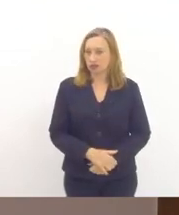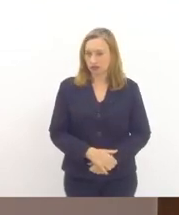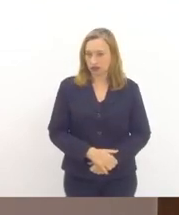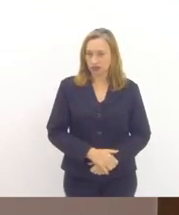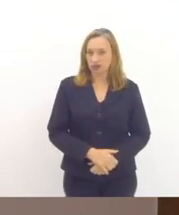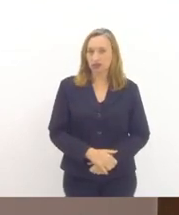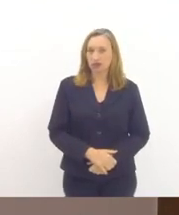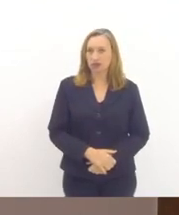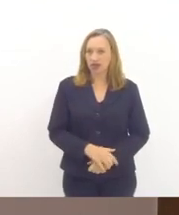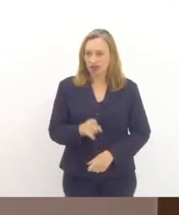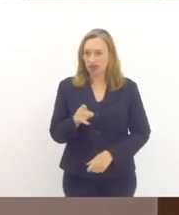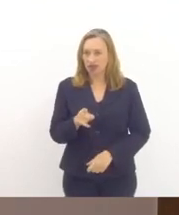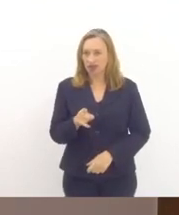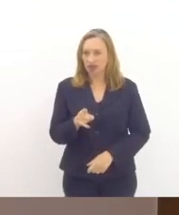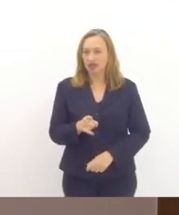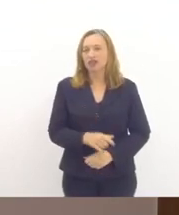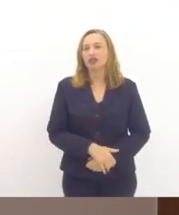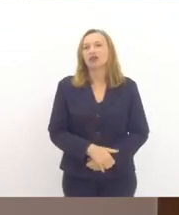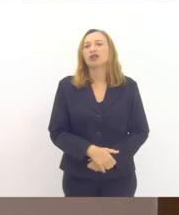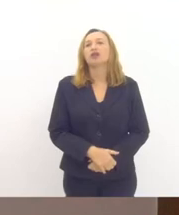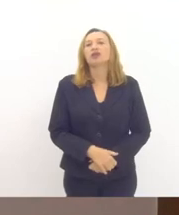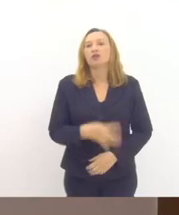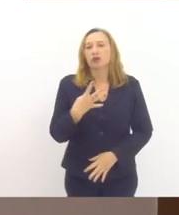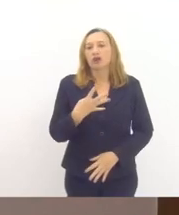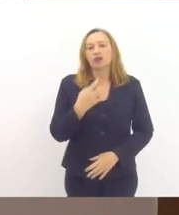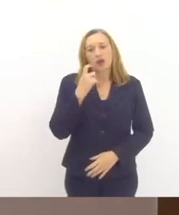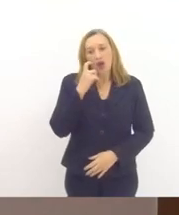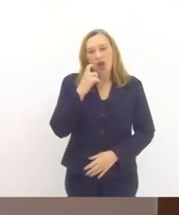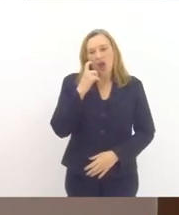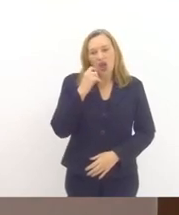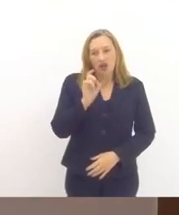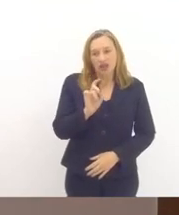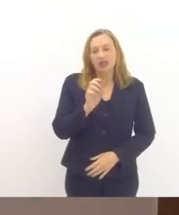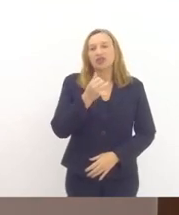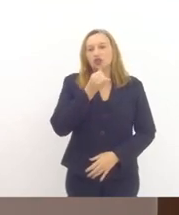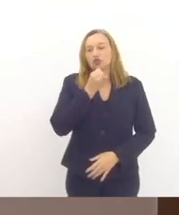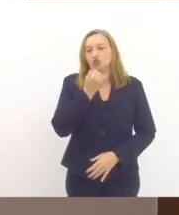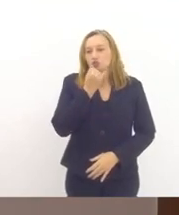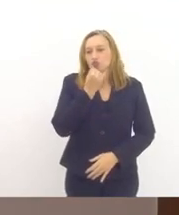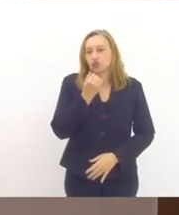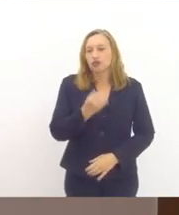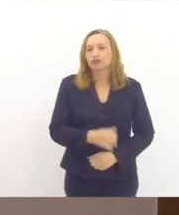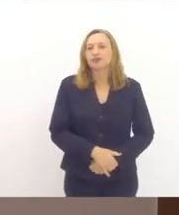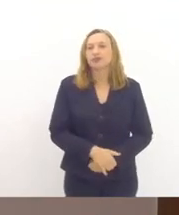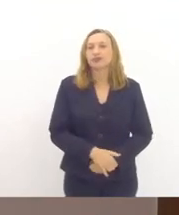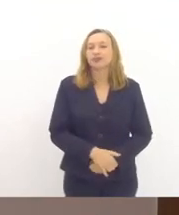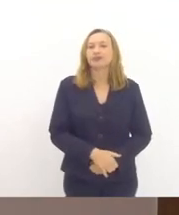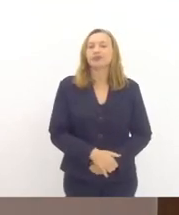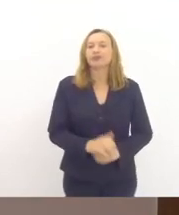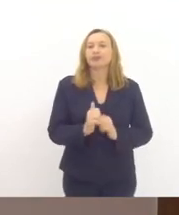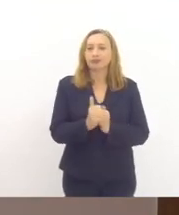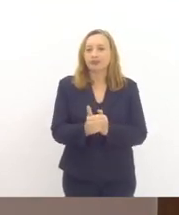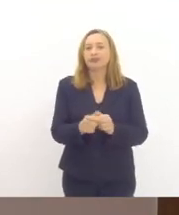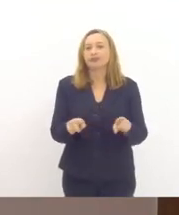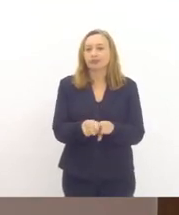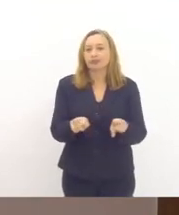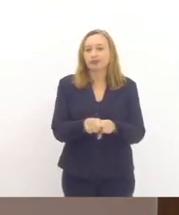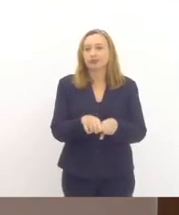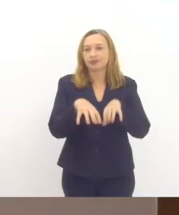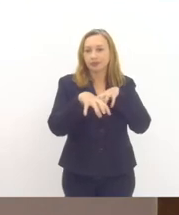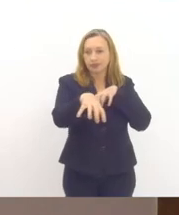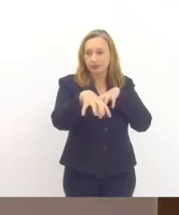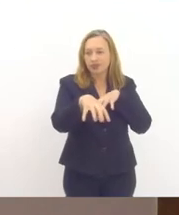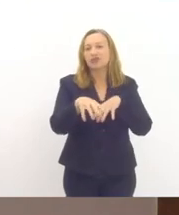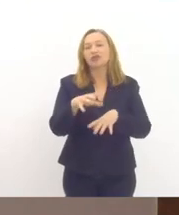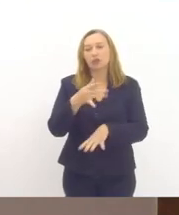É esse mesmo. É o 4, é o quinto. Desculpa. Então, agora, quem nos acompanha também da TV vai